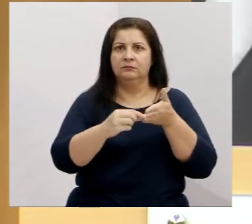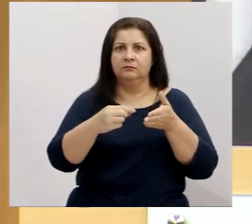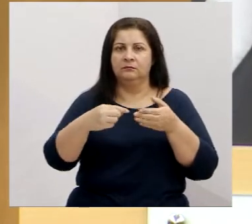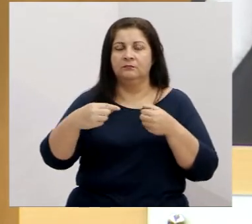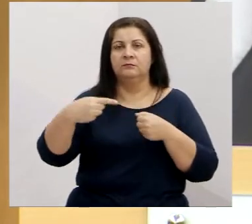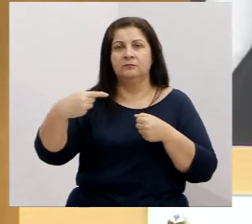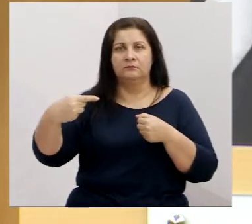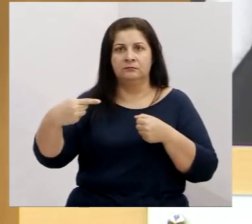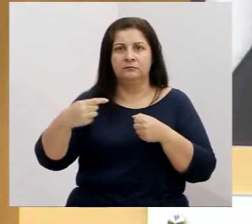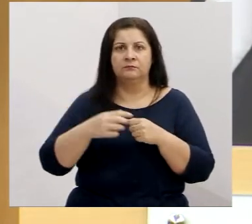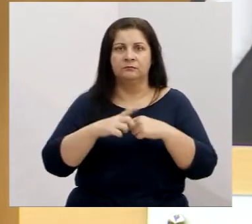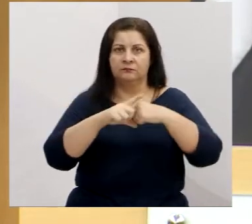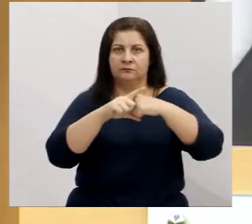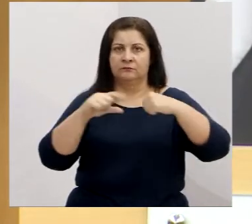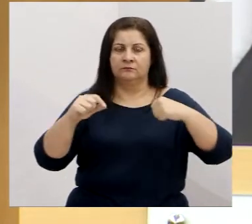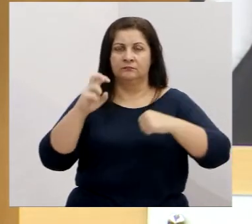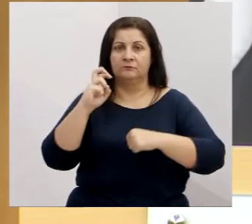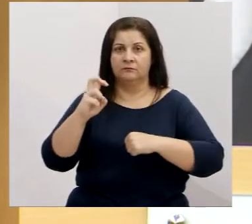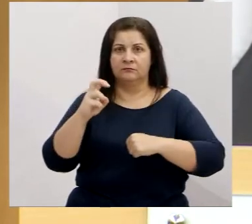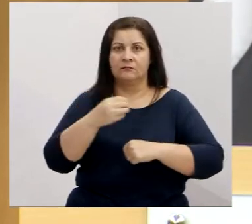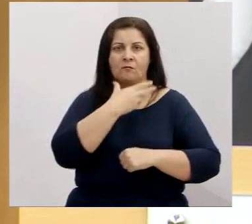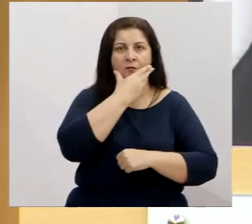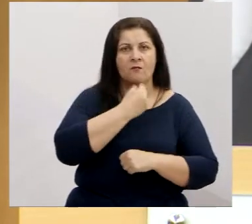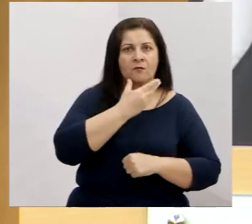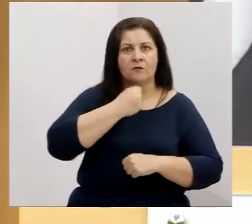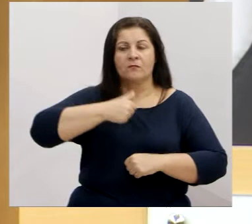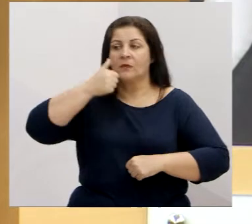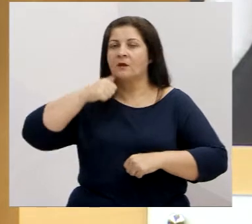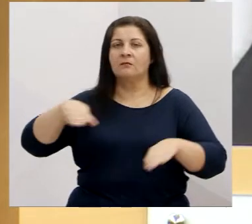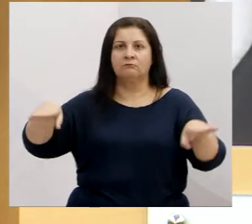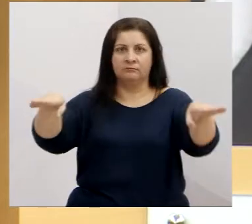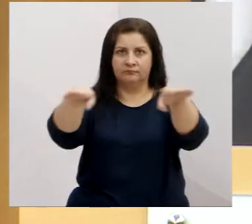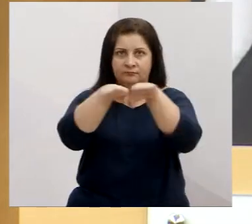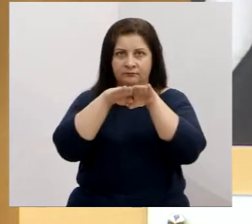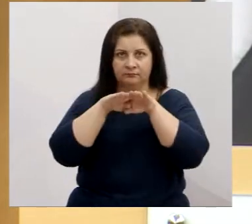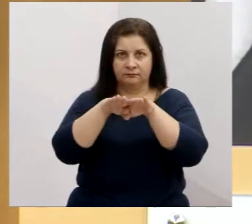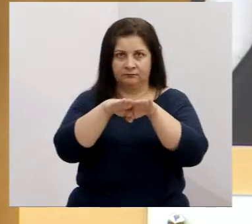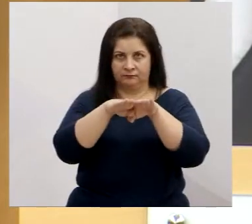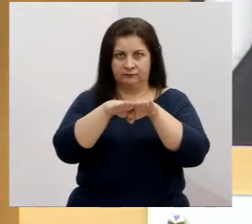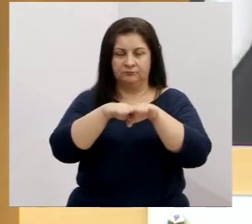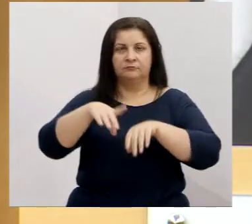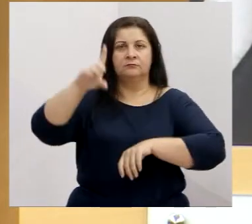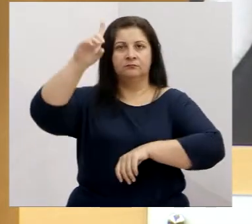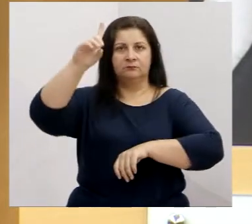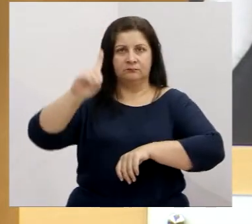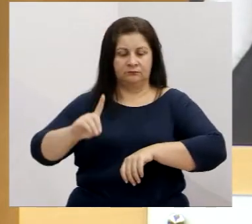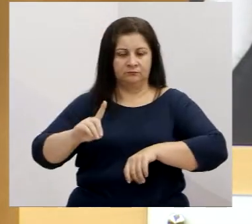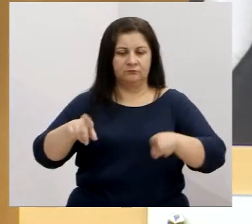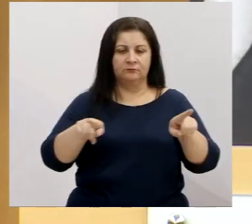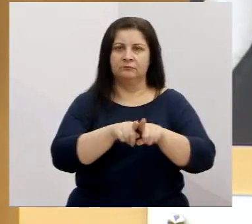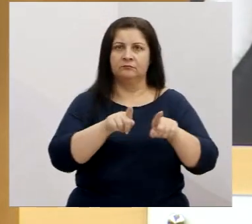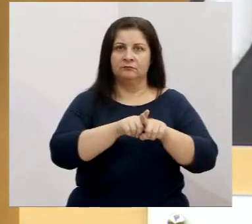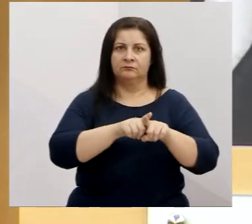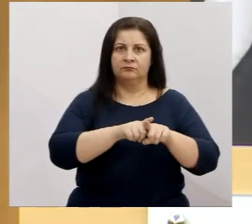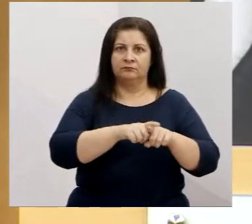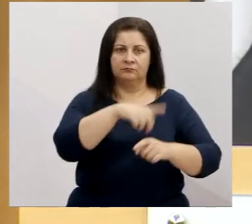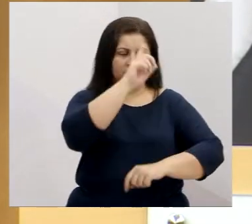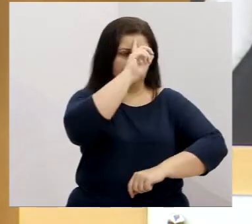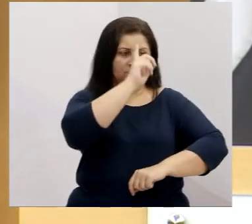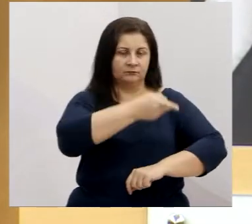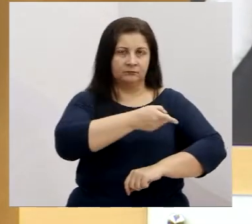Artigo 5º homens e mulheres são iguais em direitos e obrigações